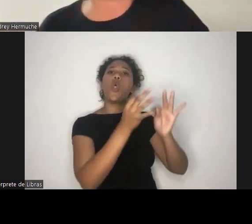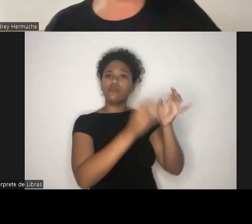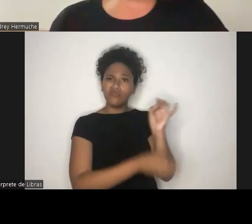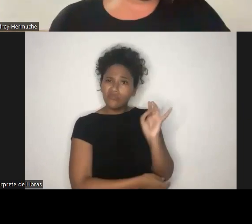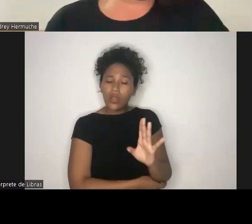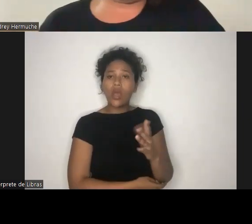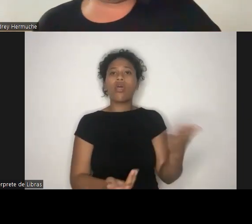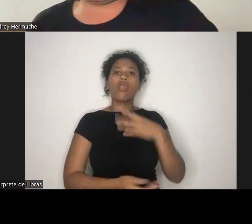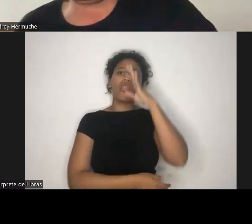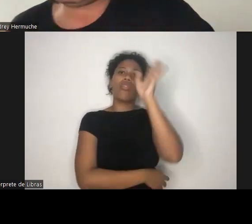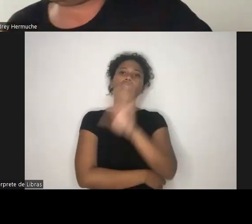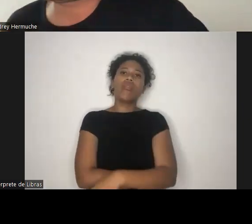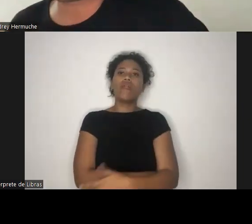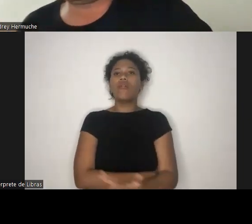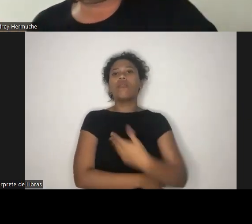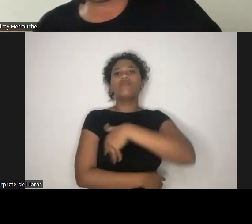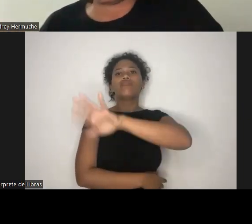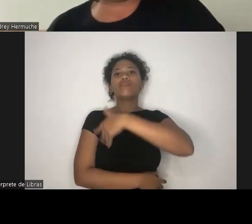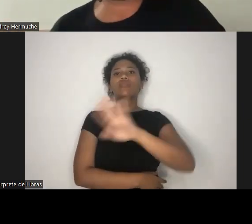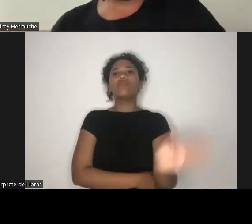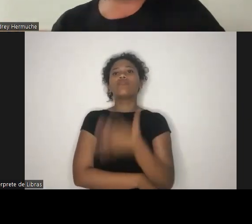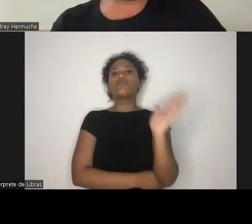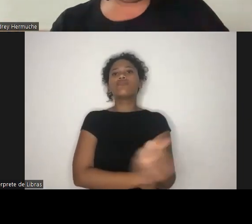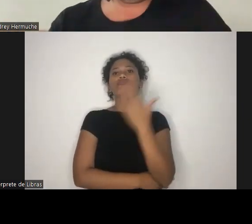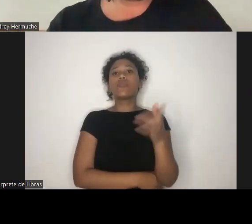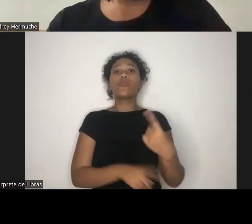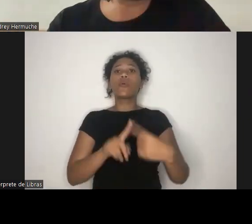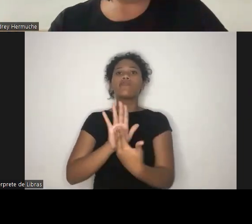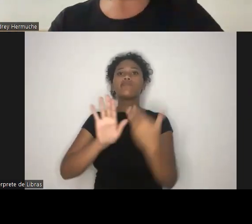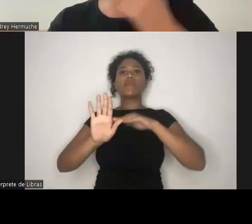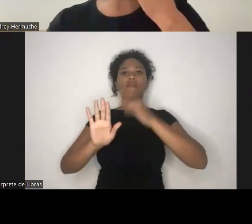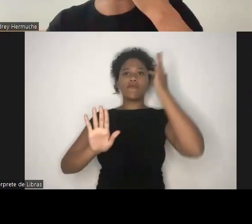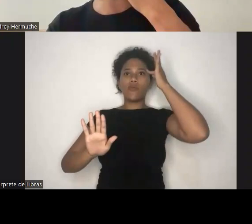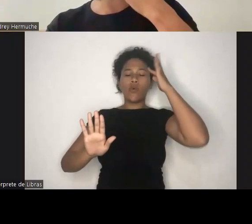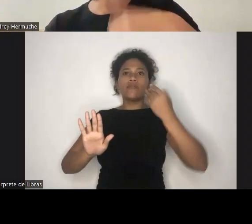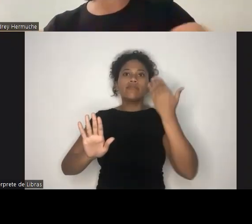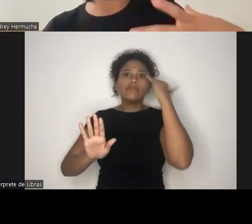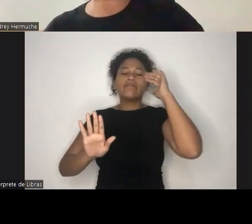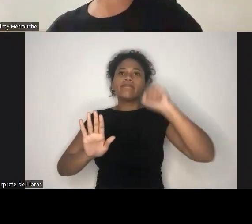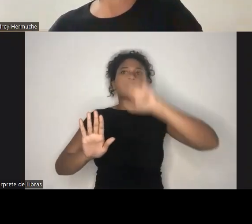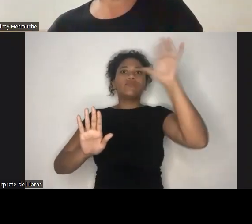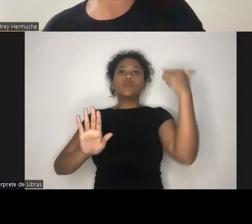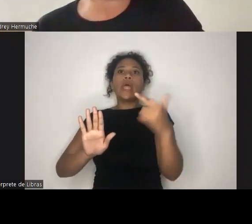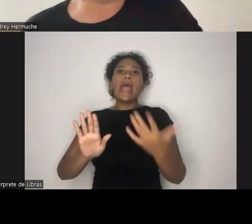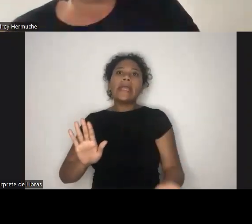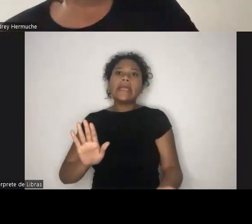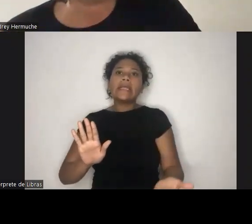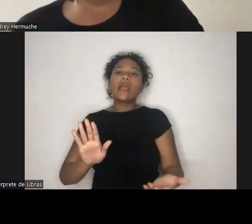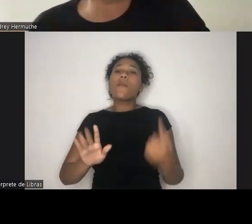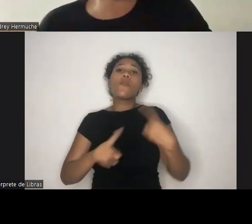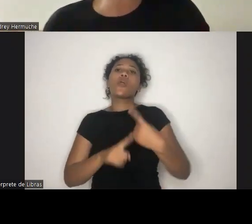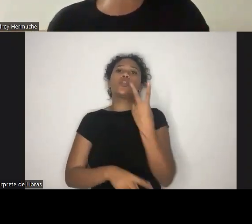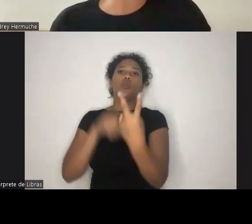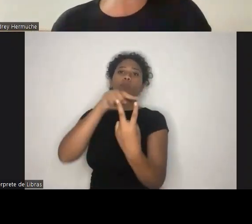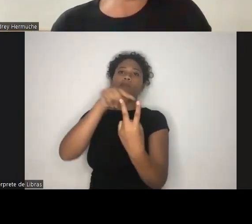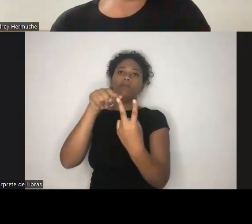banalizou completamente porque não tem filosofia por trás Então são dois pilares que eu também coloco nessa